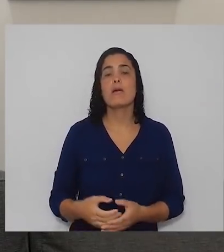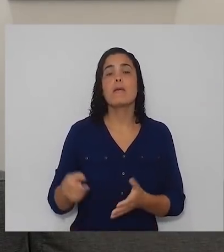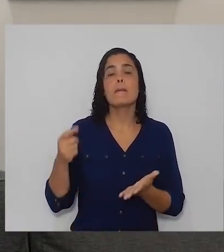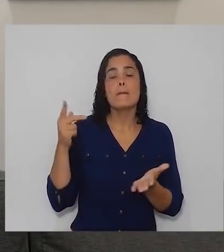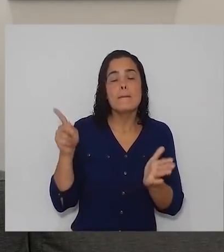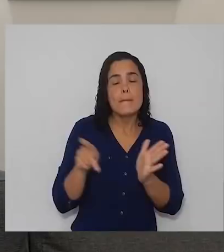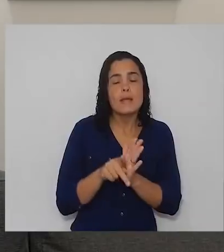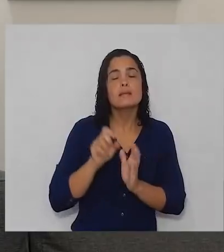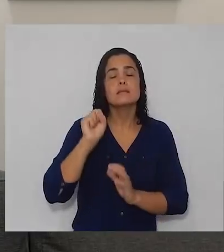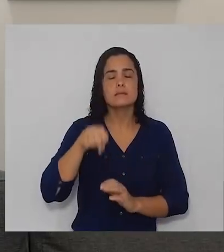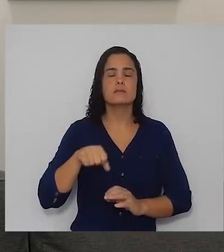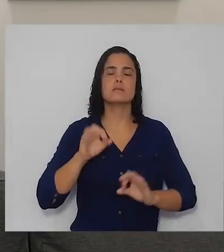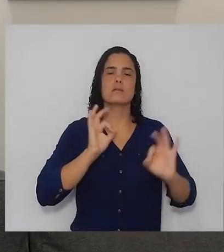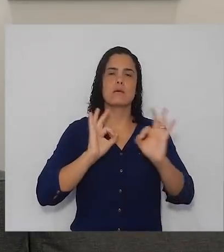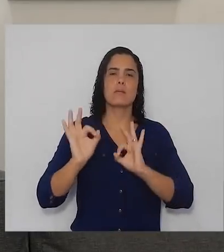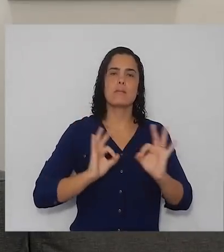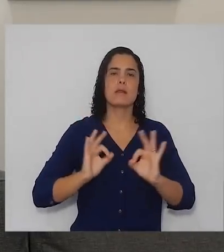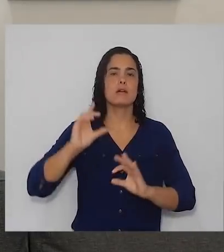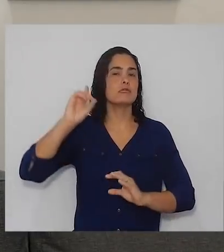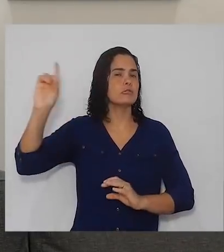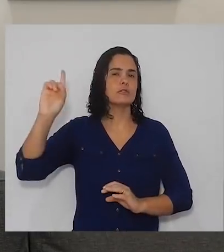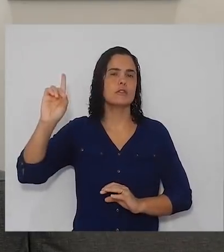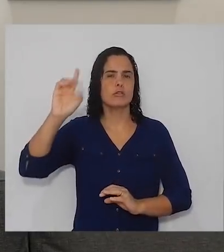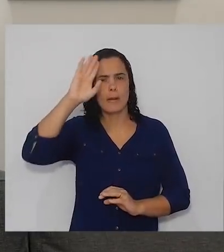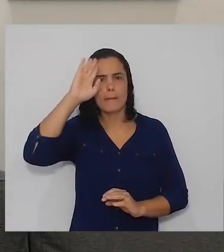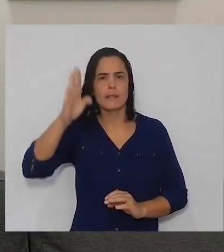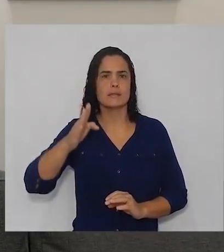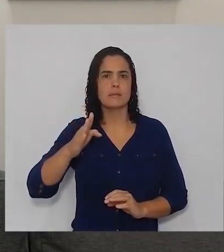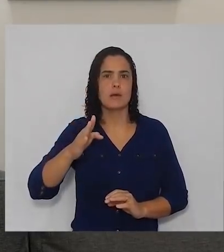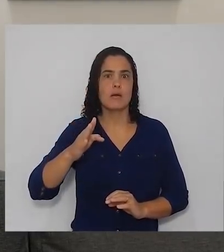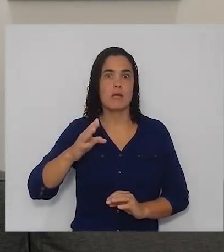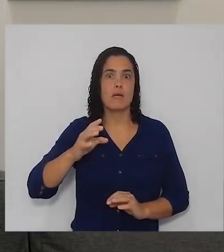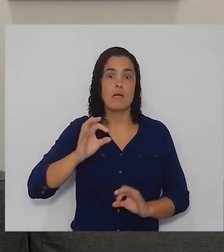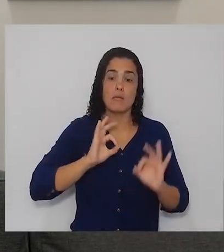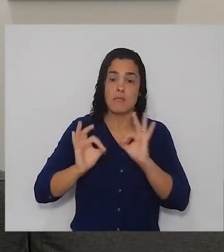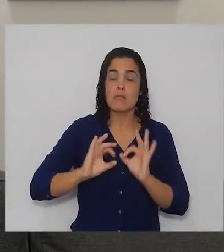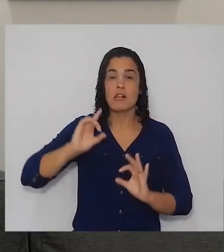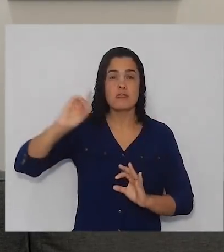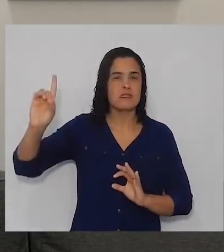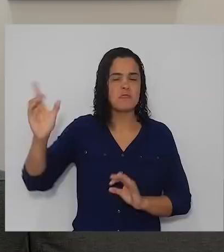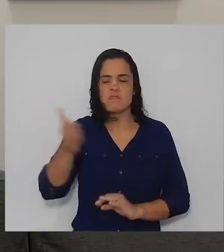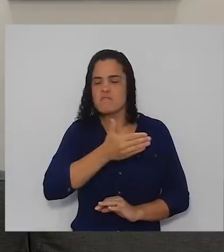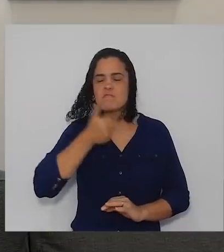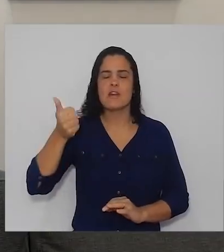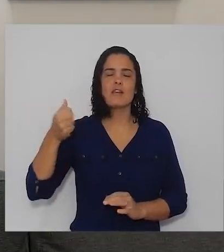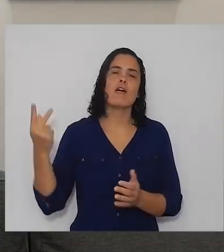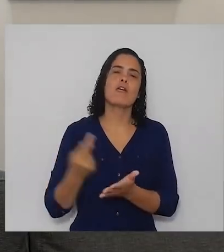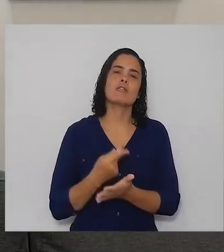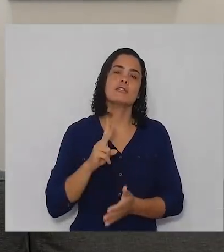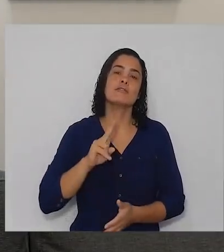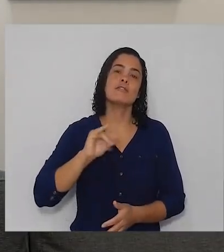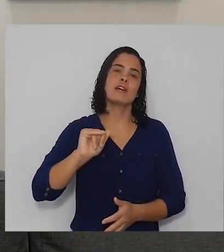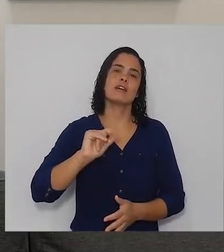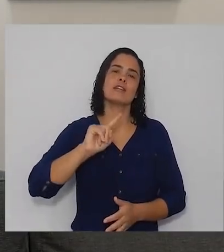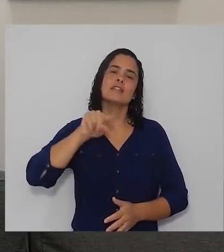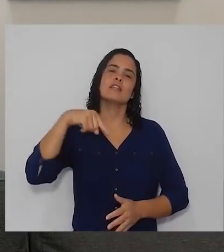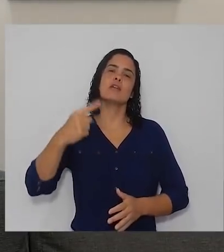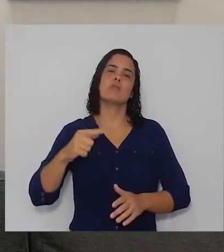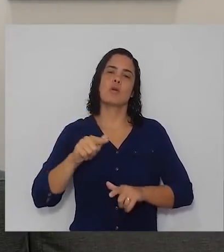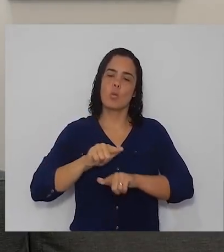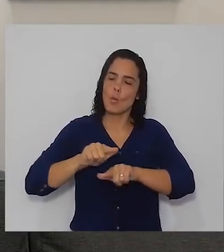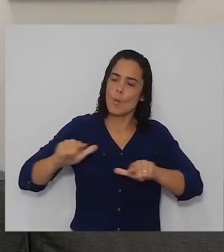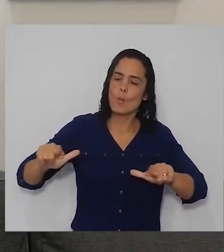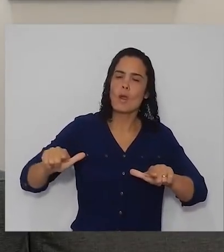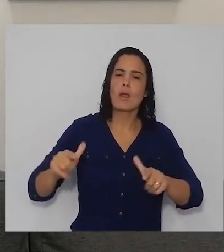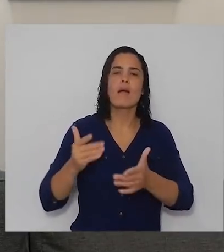e ele fez com que planos maiores e melhores de Deus fossem revelados. Quando a gente lê a história do capítulo